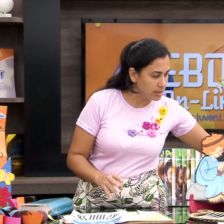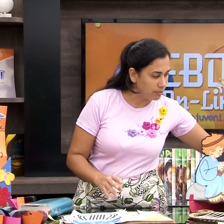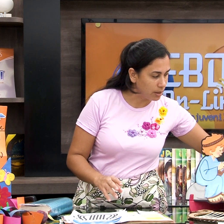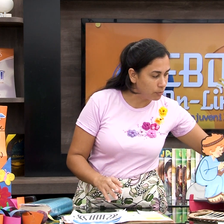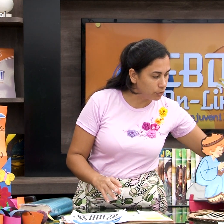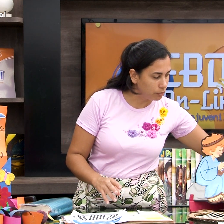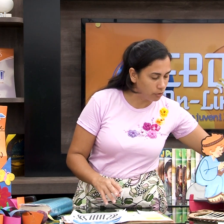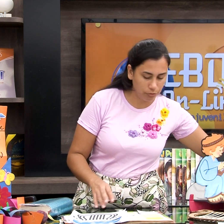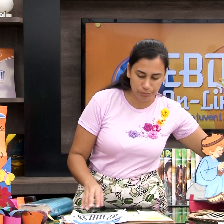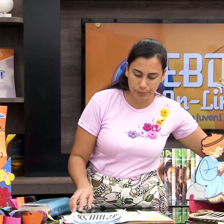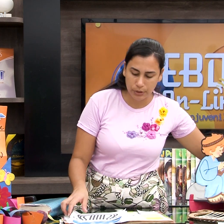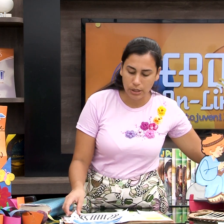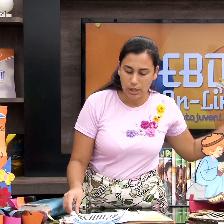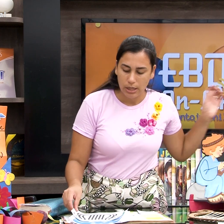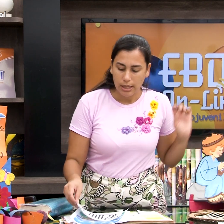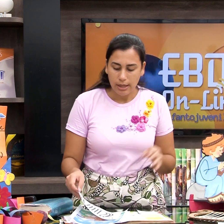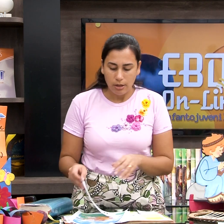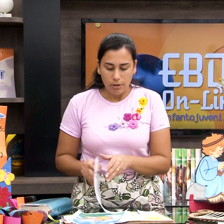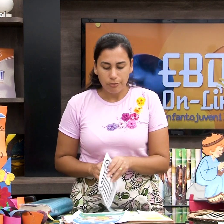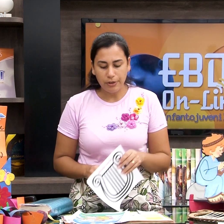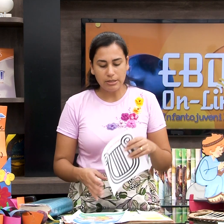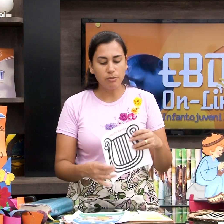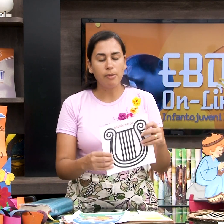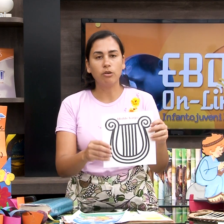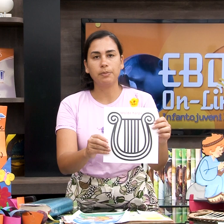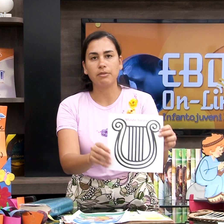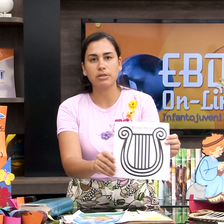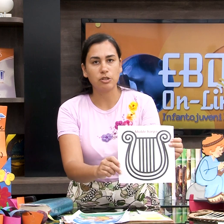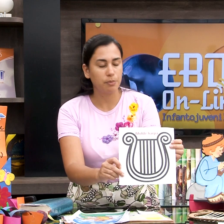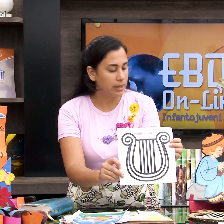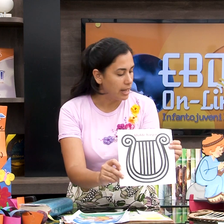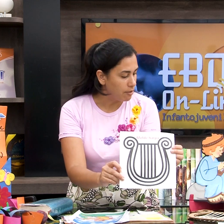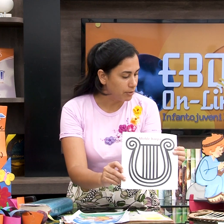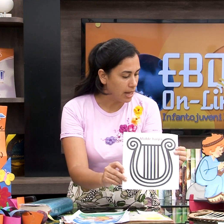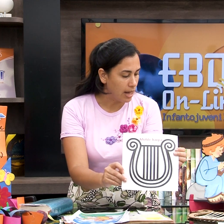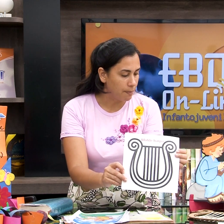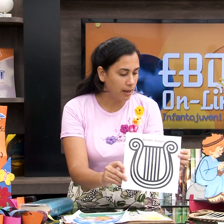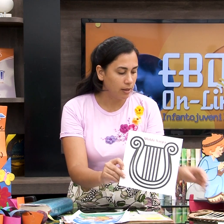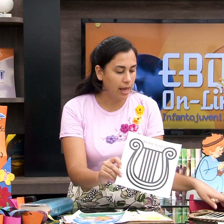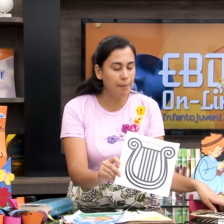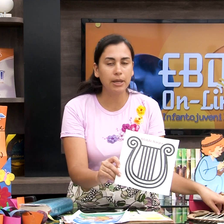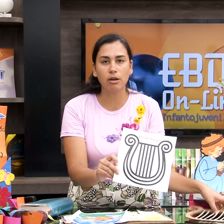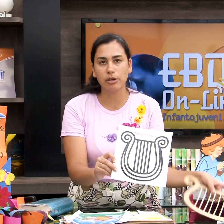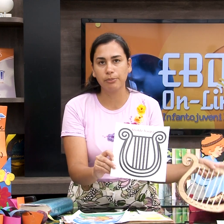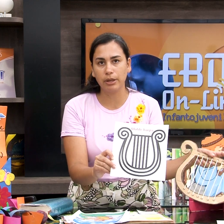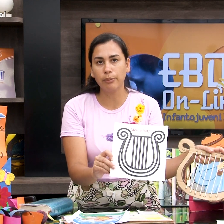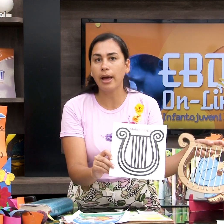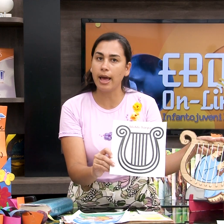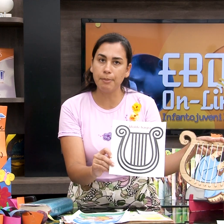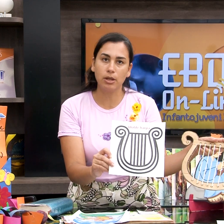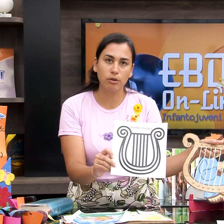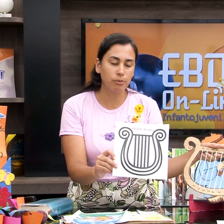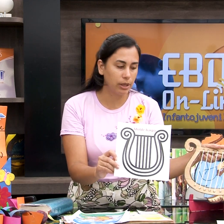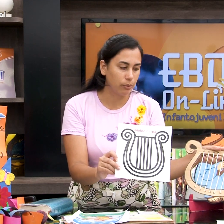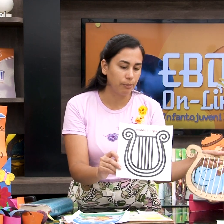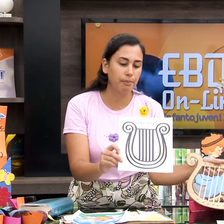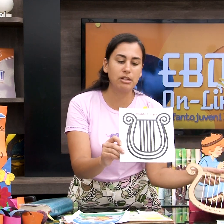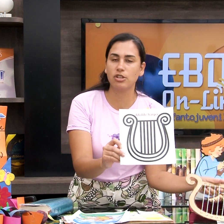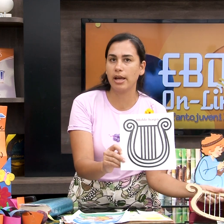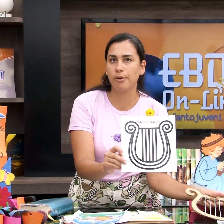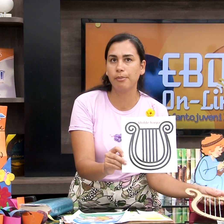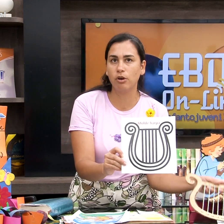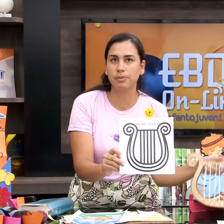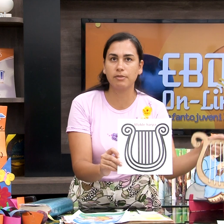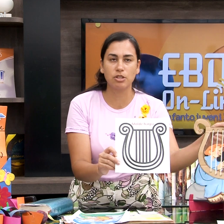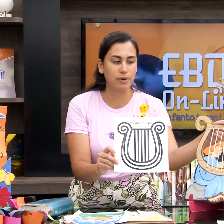dá pra fazer, fica muito fofo. Fiz um molde para vocês no PDF da harpa. É menor que o meu, é menor que o meu.